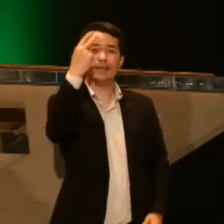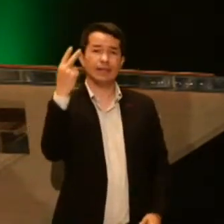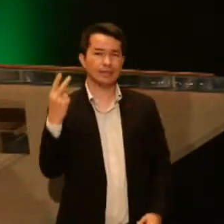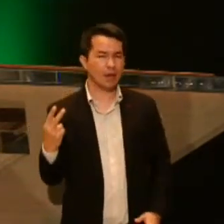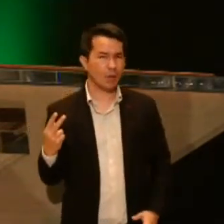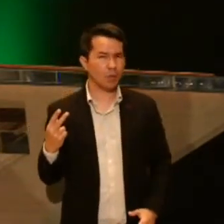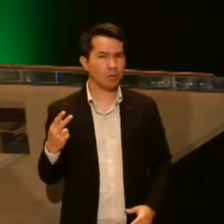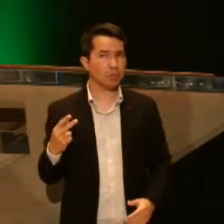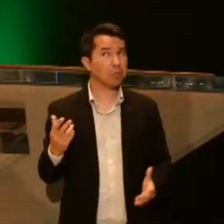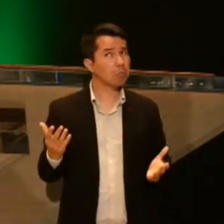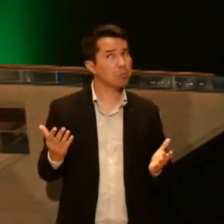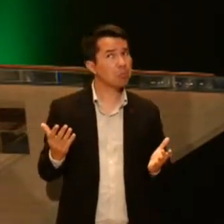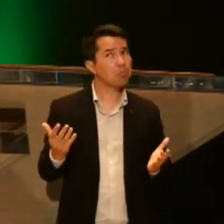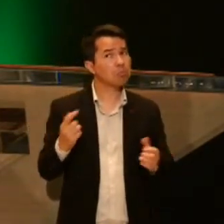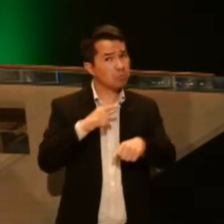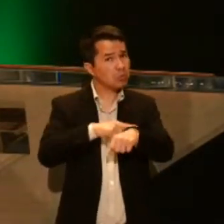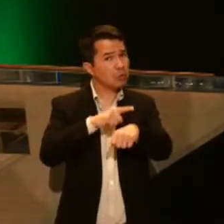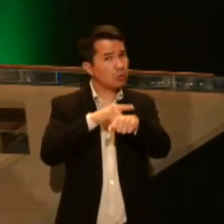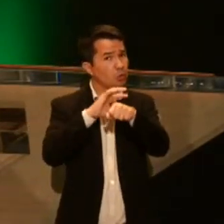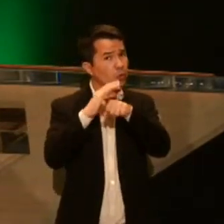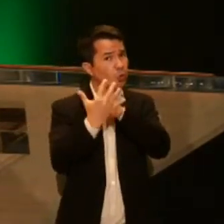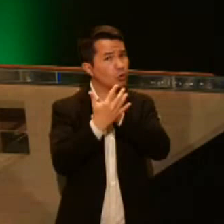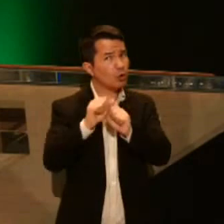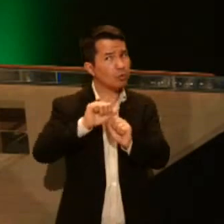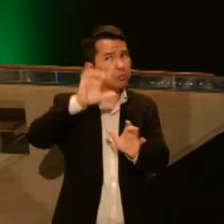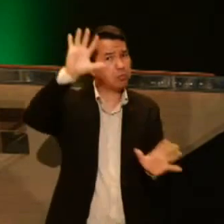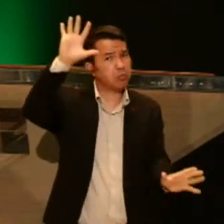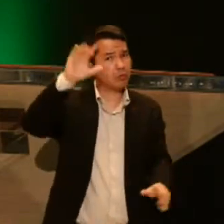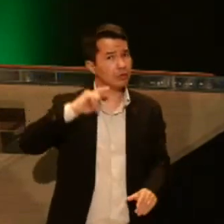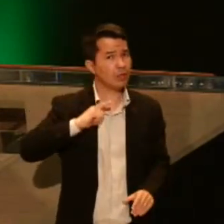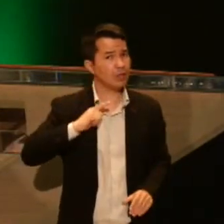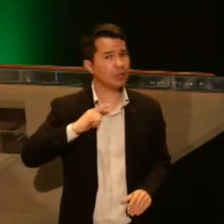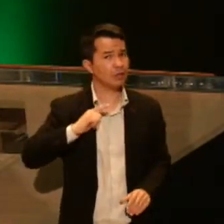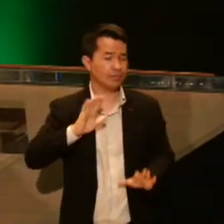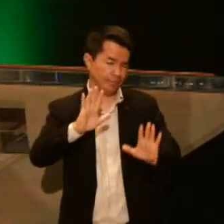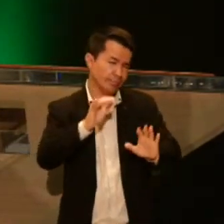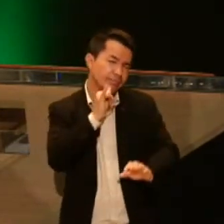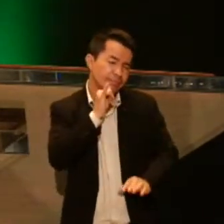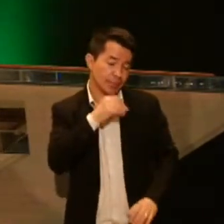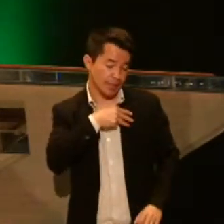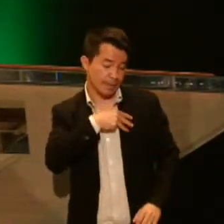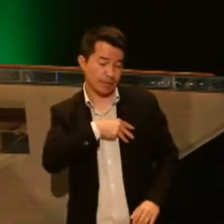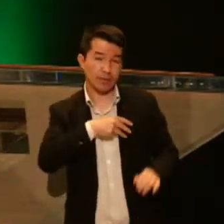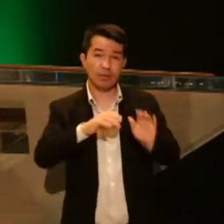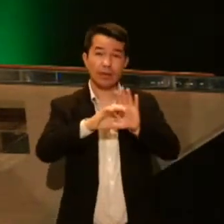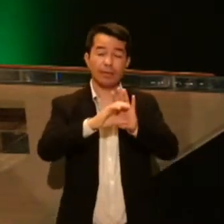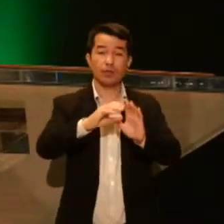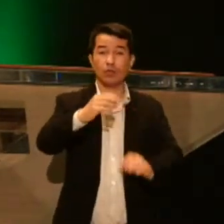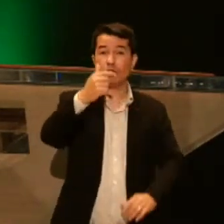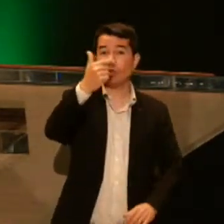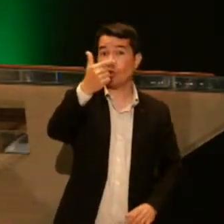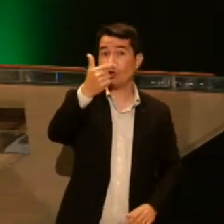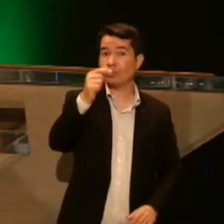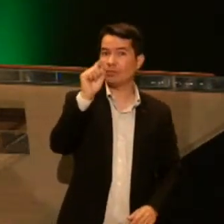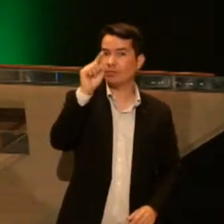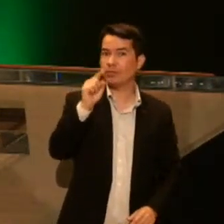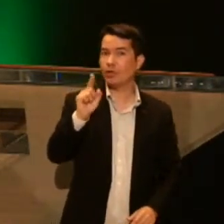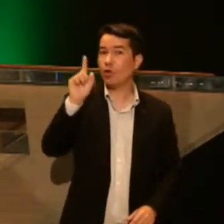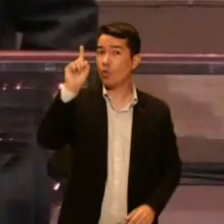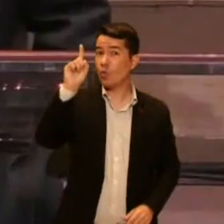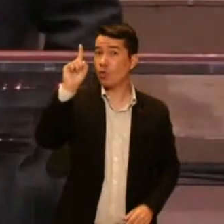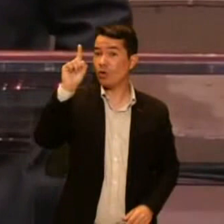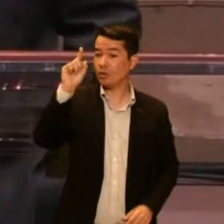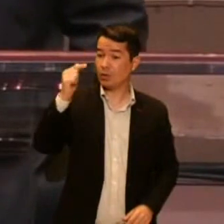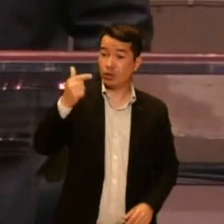mesmo no meio da pandemia. E eu quero começar lá em Mateus, capítulo 2, versículos 1 e 2, onde a Bíblia